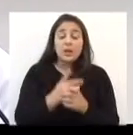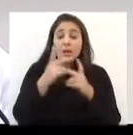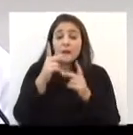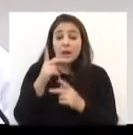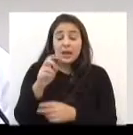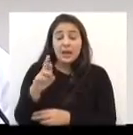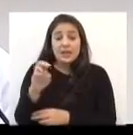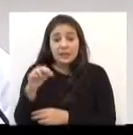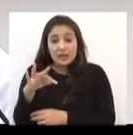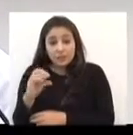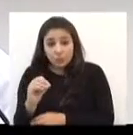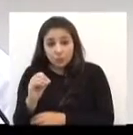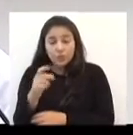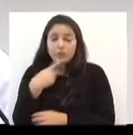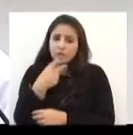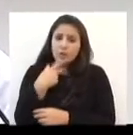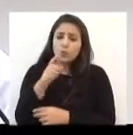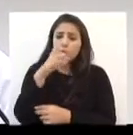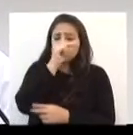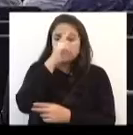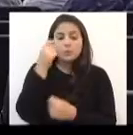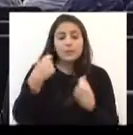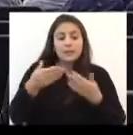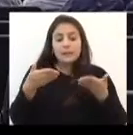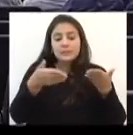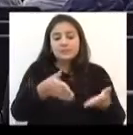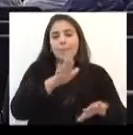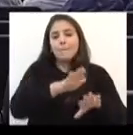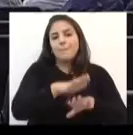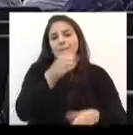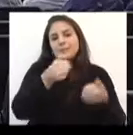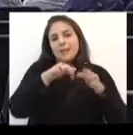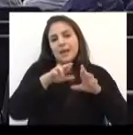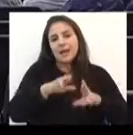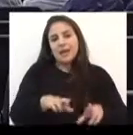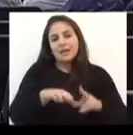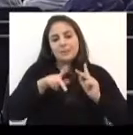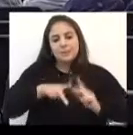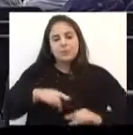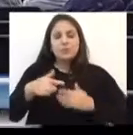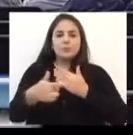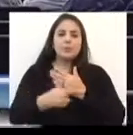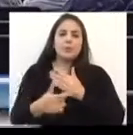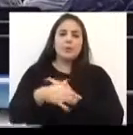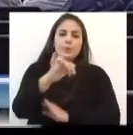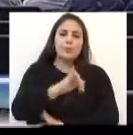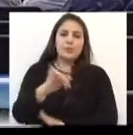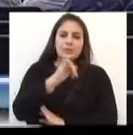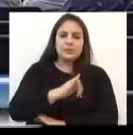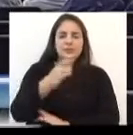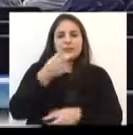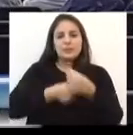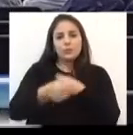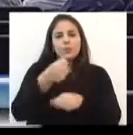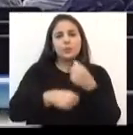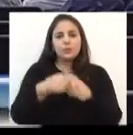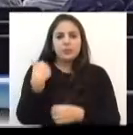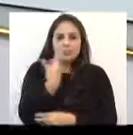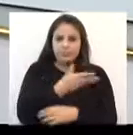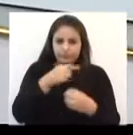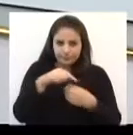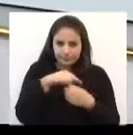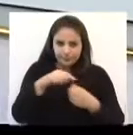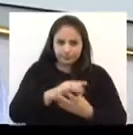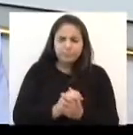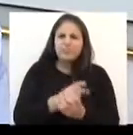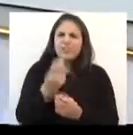executivo deve dedicar mais atenção ao setor, que desempenha papel fundamental para a economia de nossa cidade.